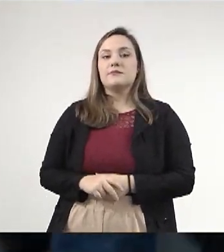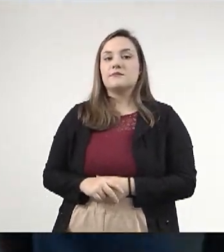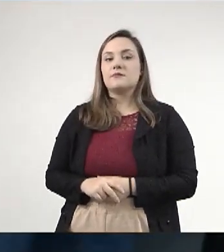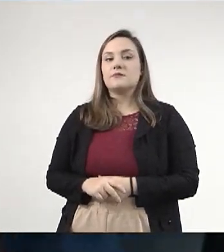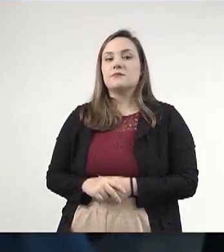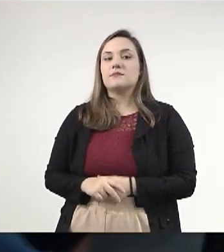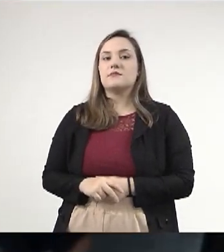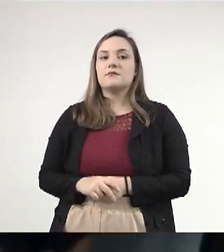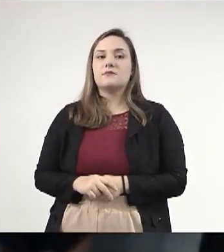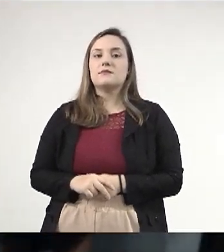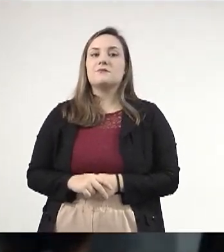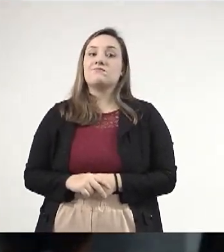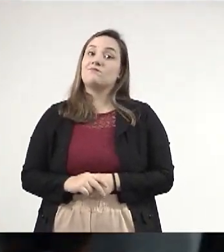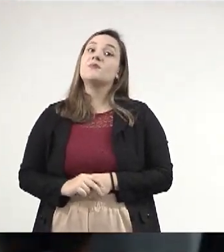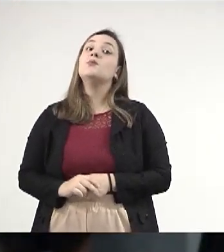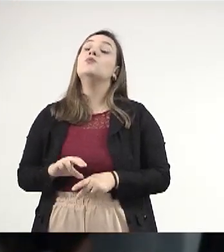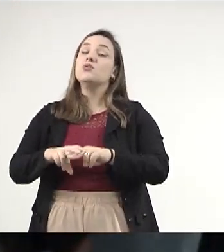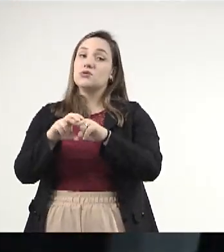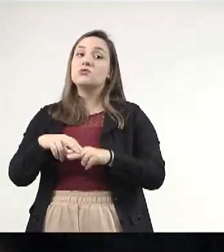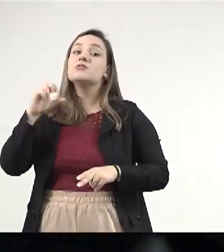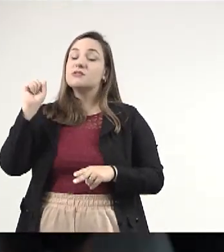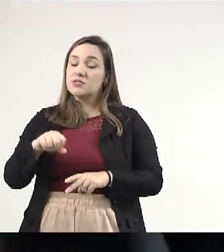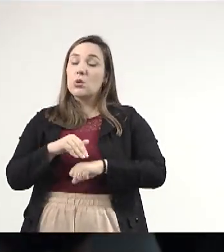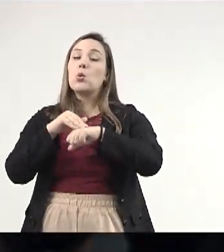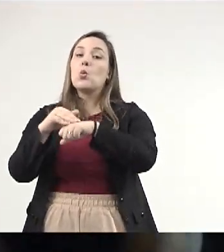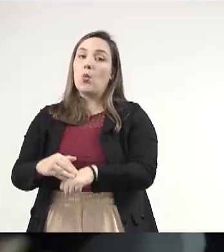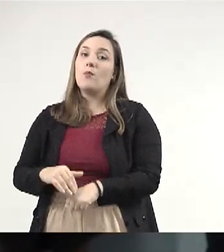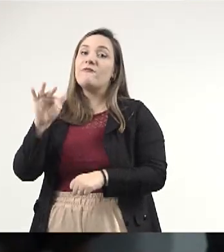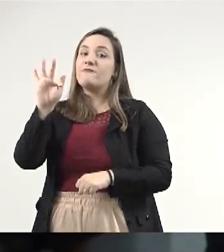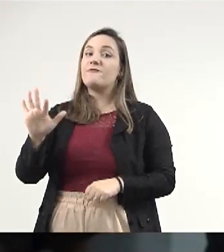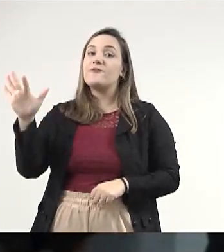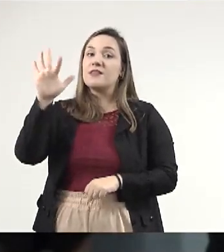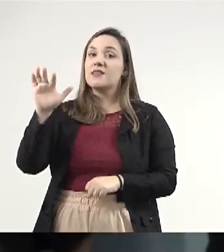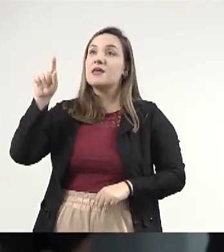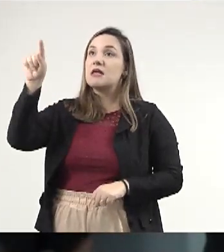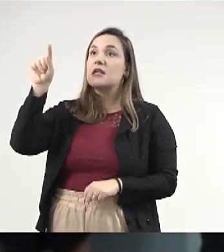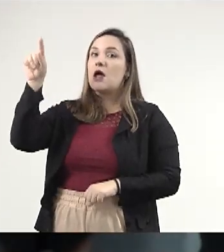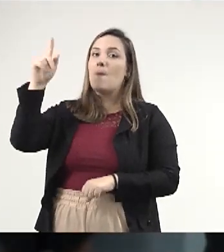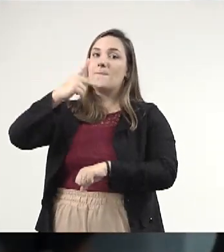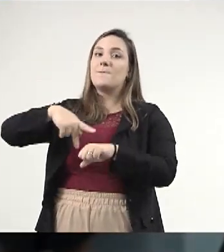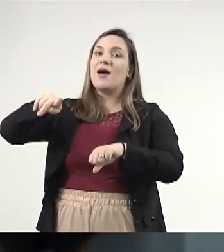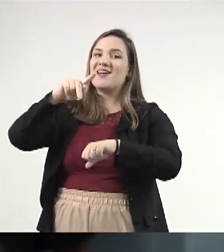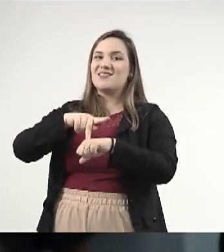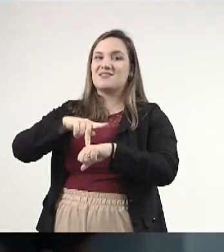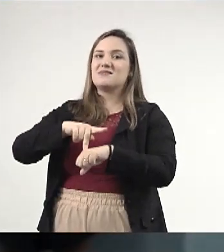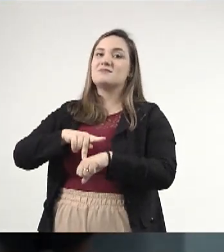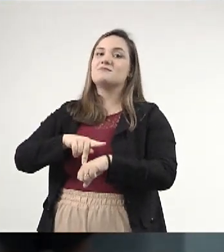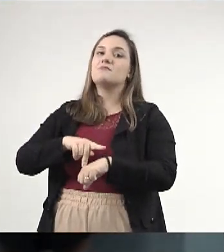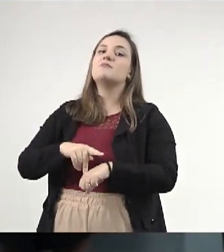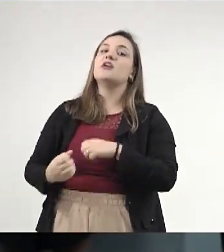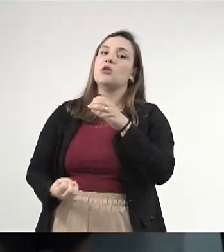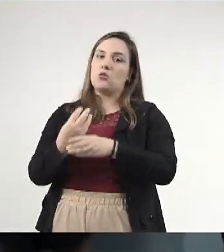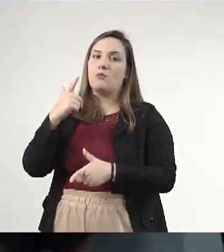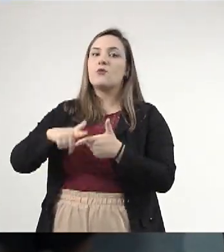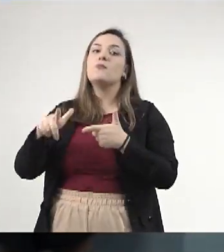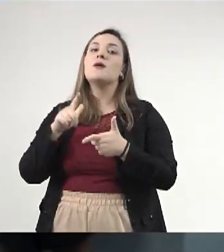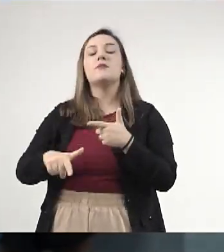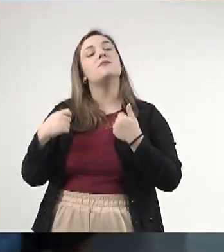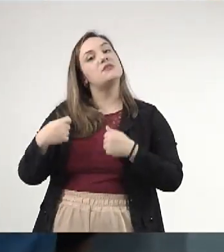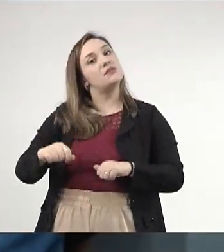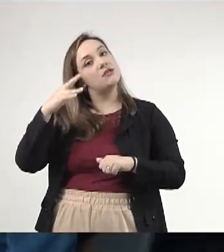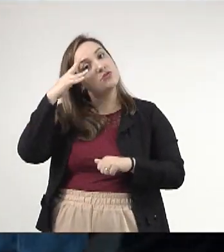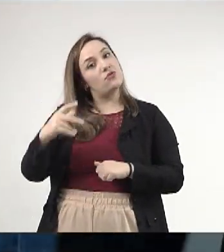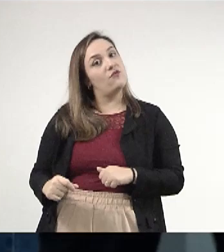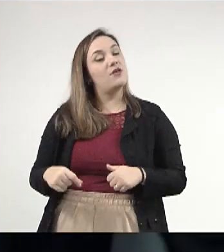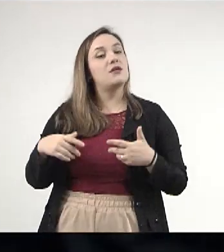quem cria essa situação. E, portanto, o Estado brasileiro precisa encontrar alternativas nesse momento. E quando